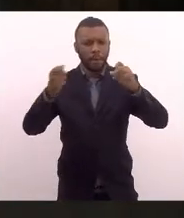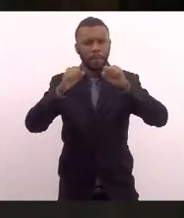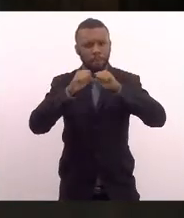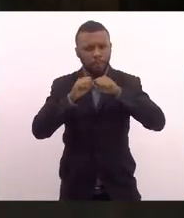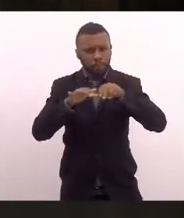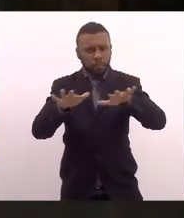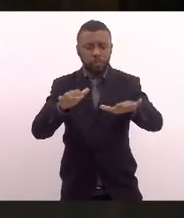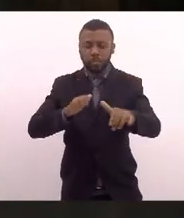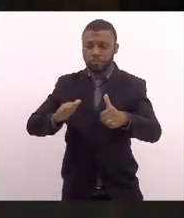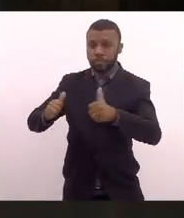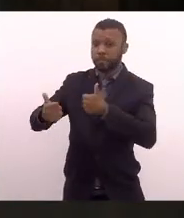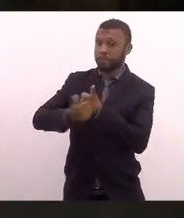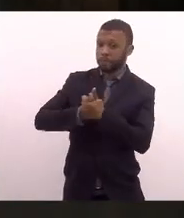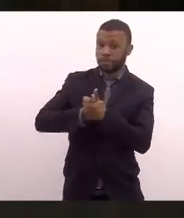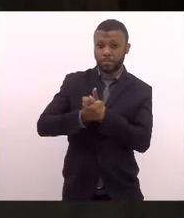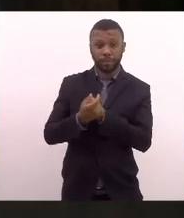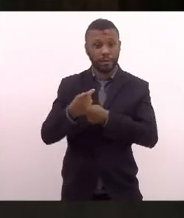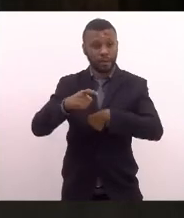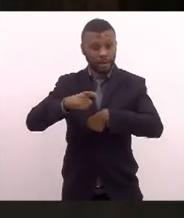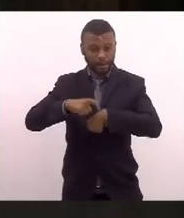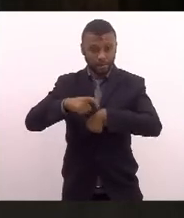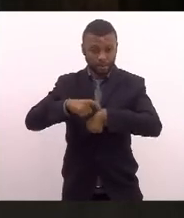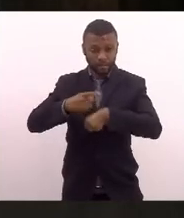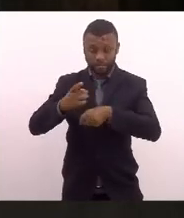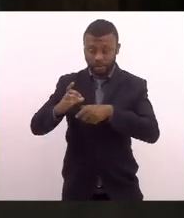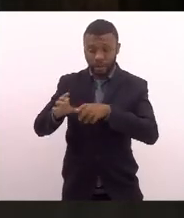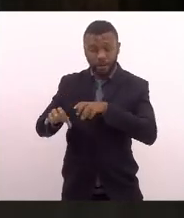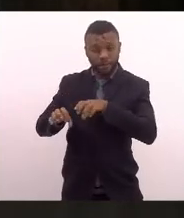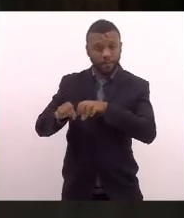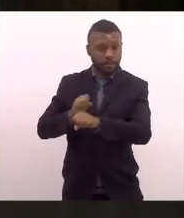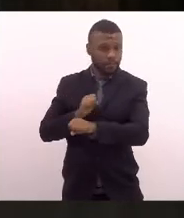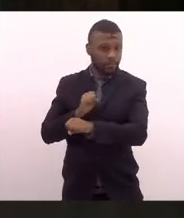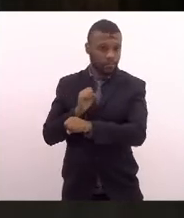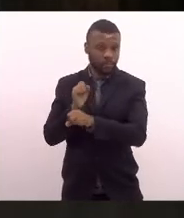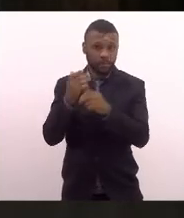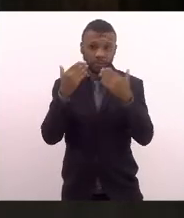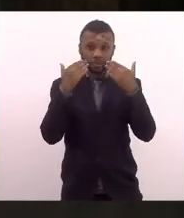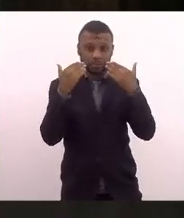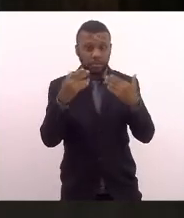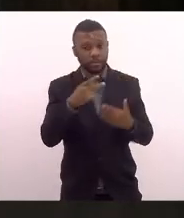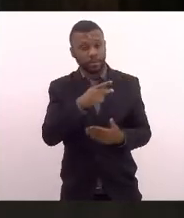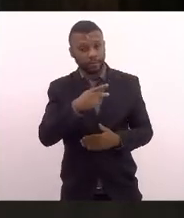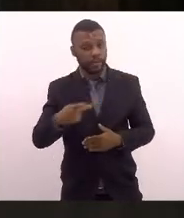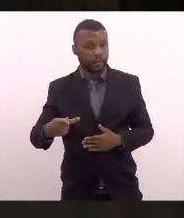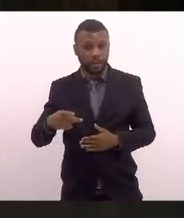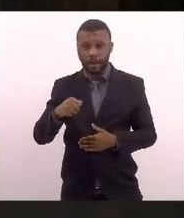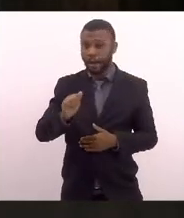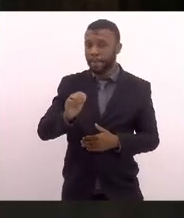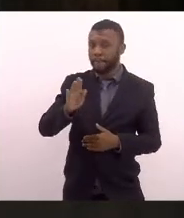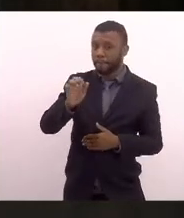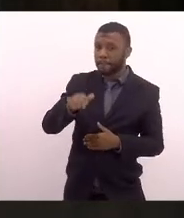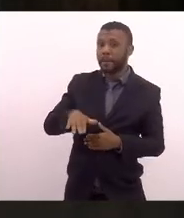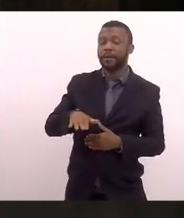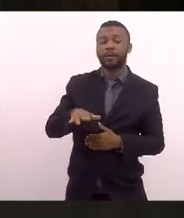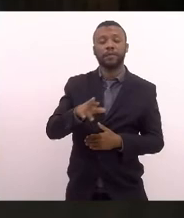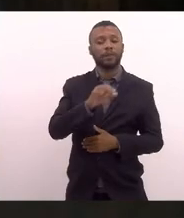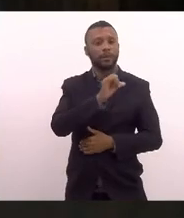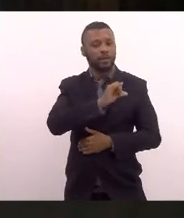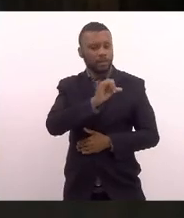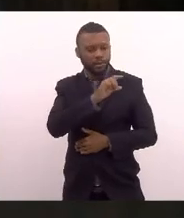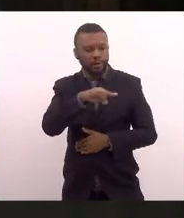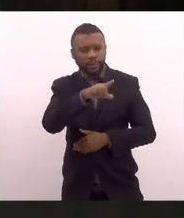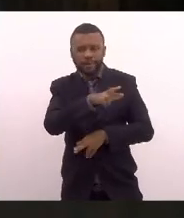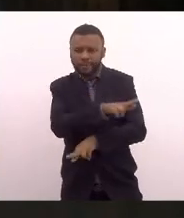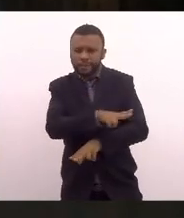minha, no contexto da formação, diante da presidência da Bem Rio de Janeiro, a de vocês em diferentes contextos,